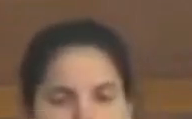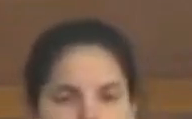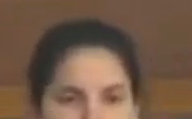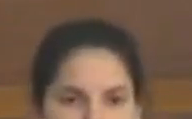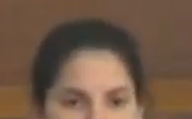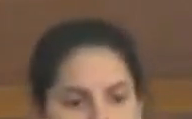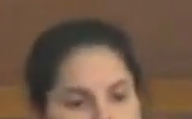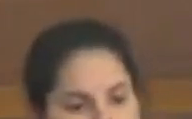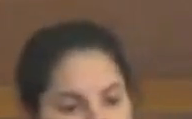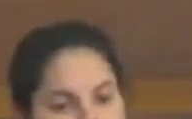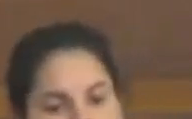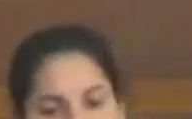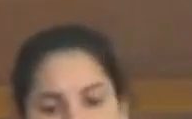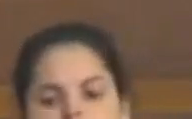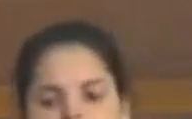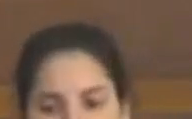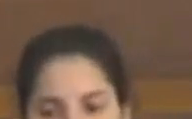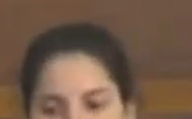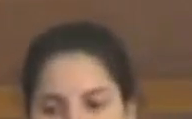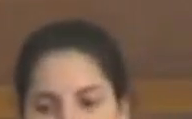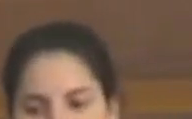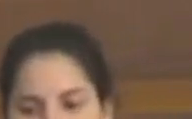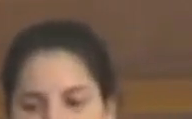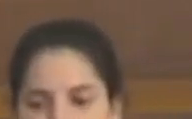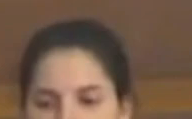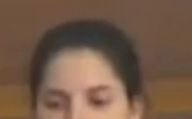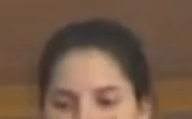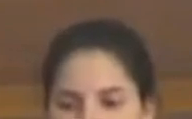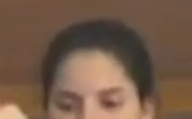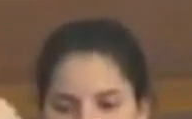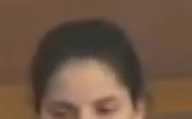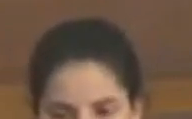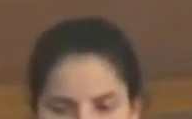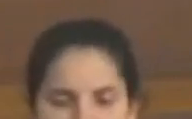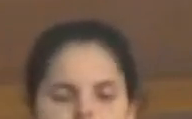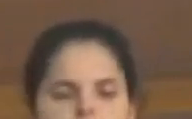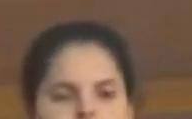mesa diretora a fazer uma boa administração neste novo biênio aí. Tá bom, amigo?